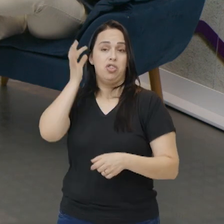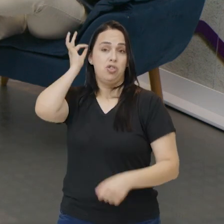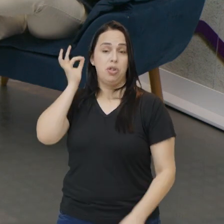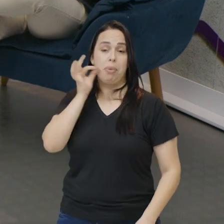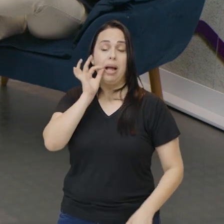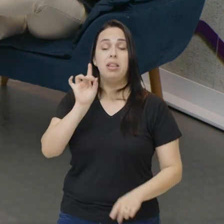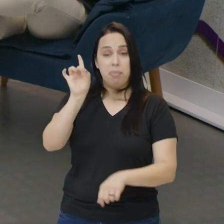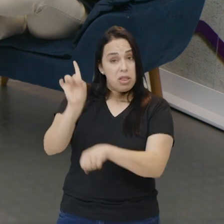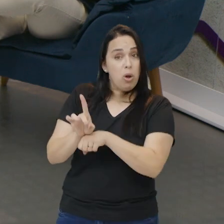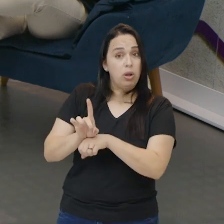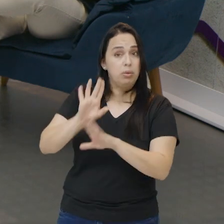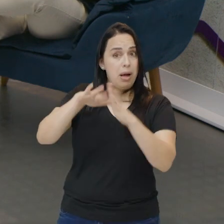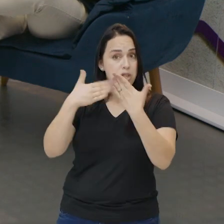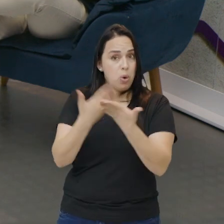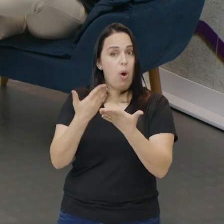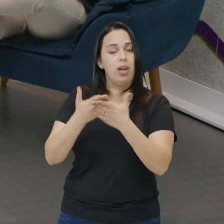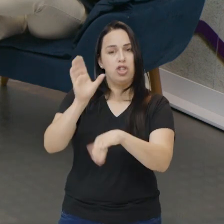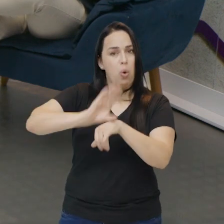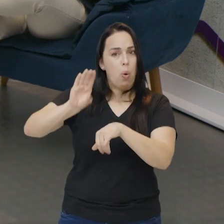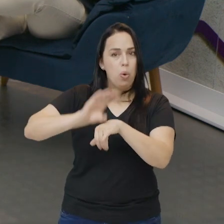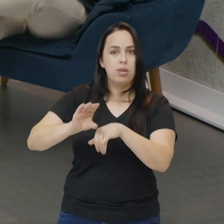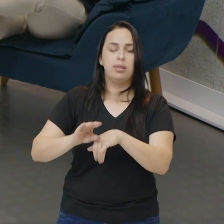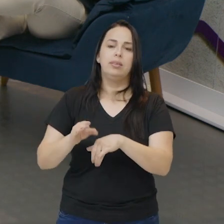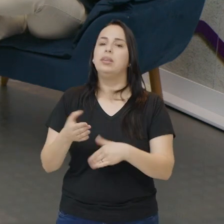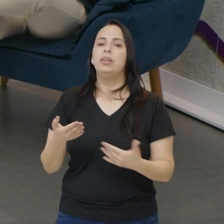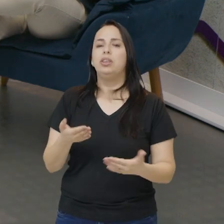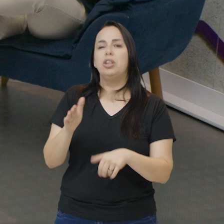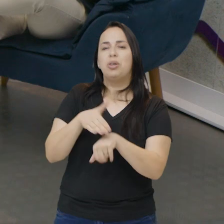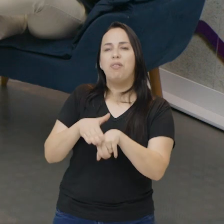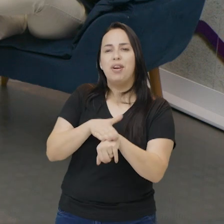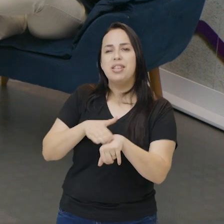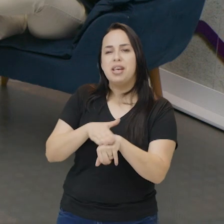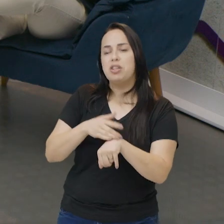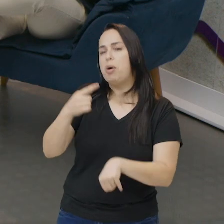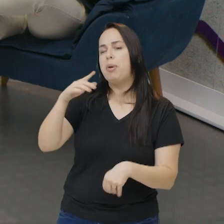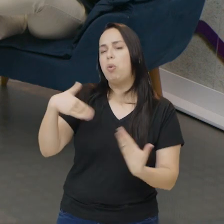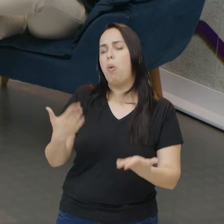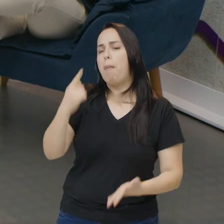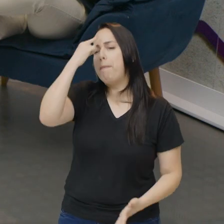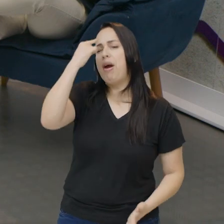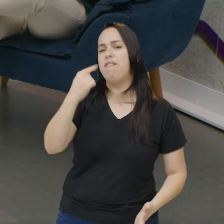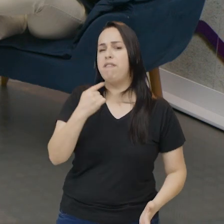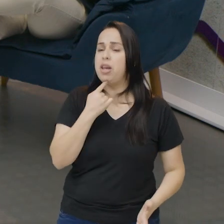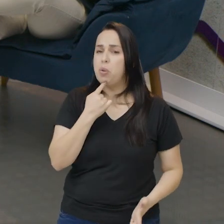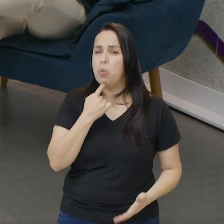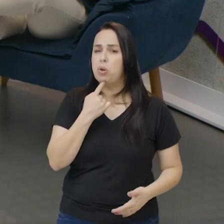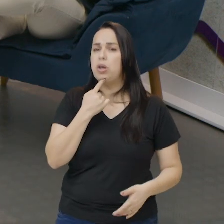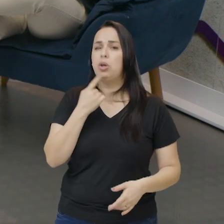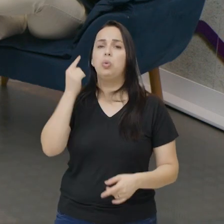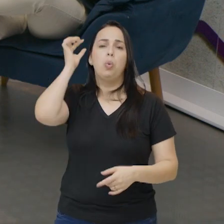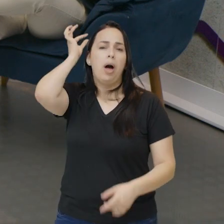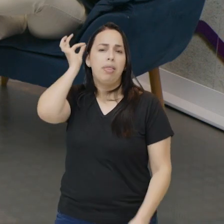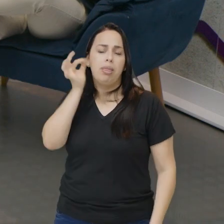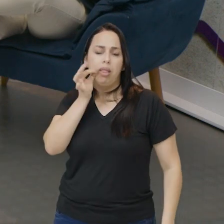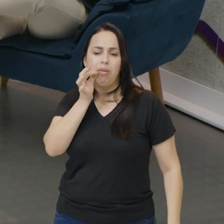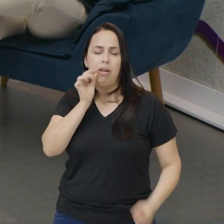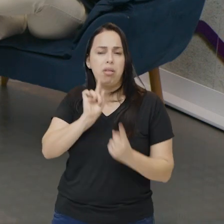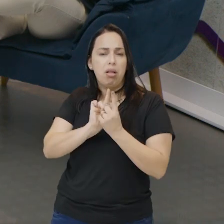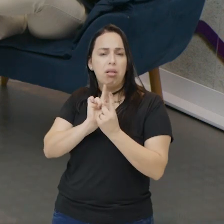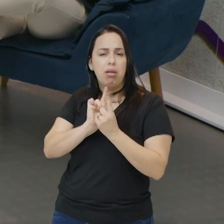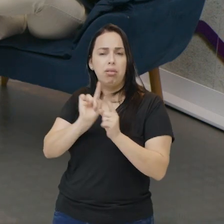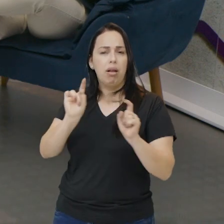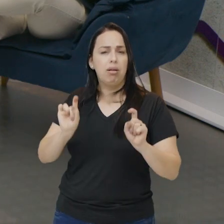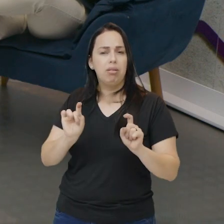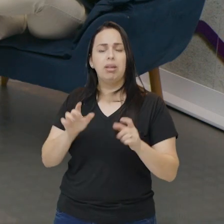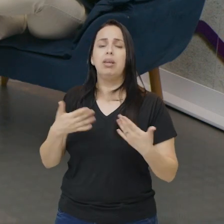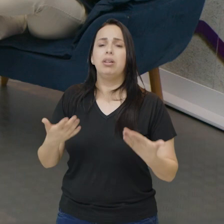e proprietário de uma escola de cursos daqui. E a gente estava conversando sobre o perfil, né, dos profissionais,